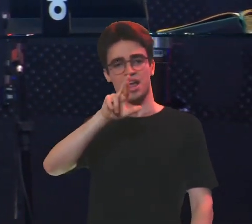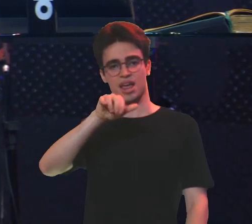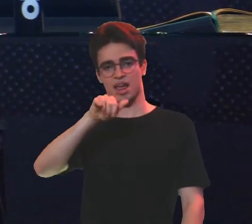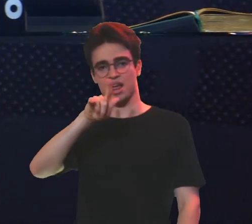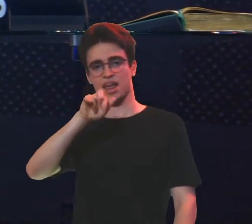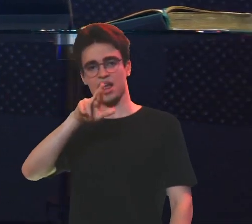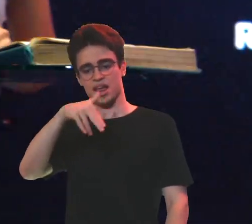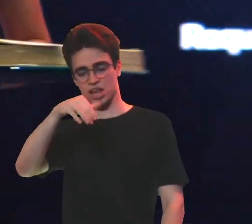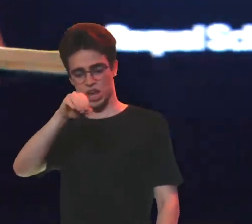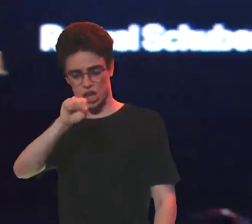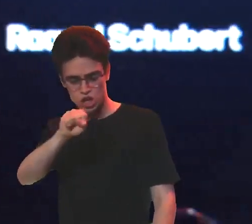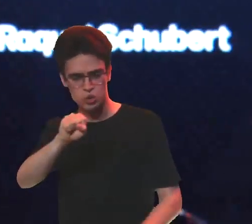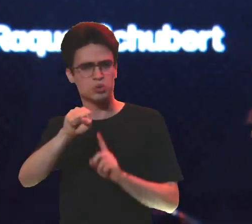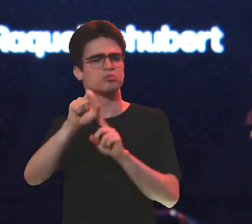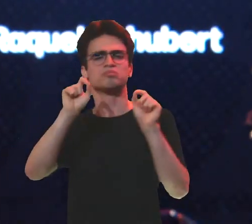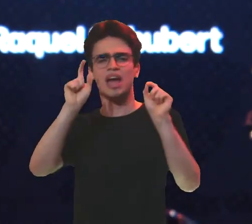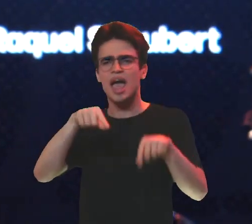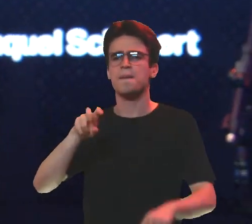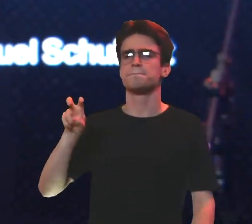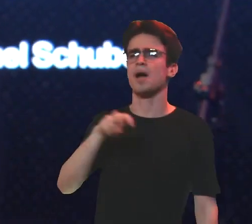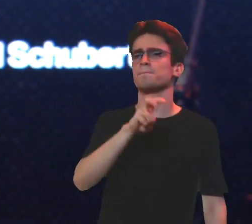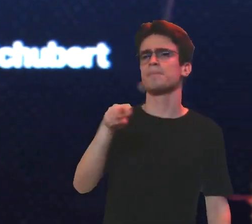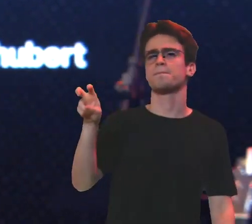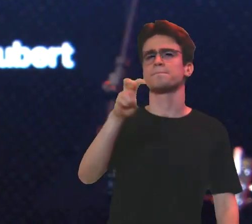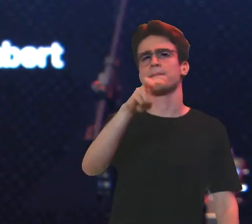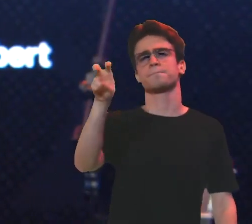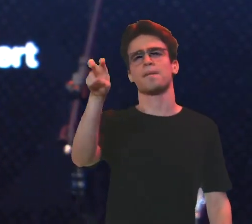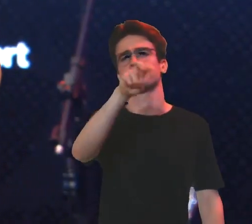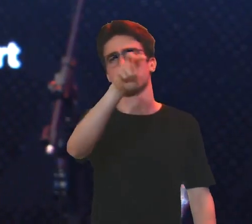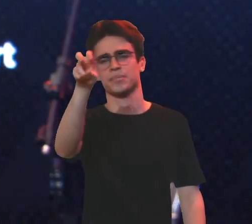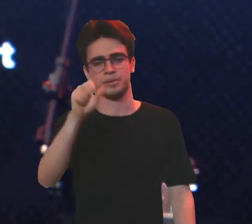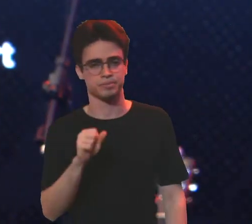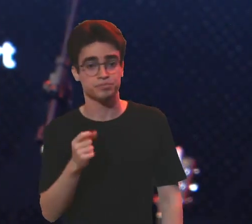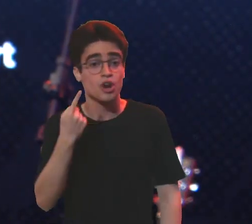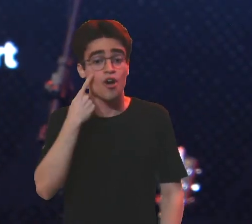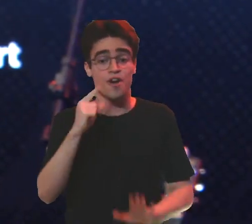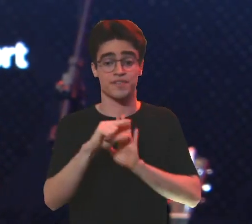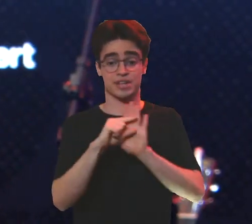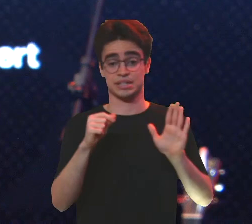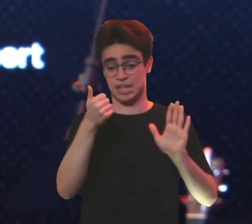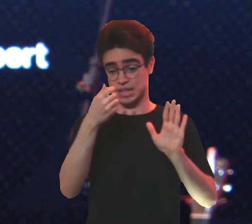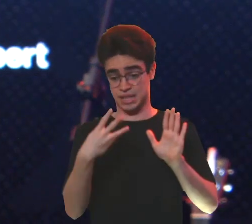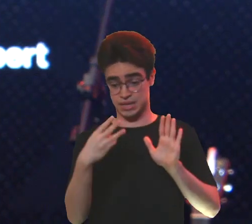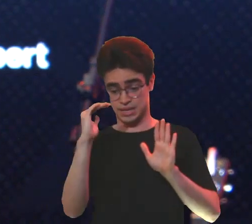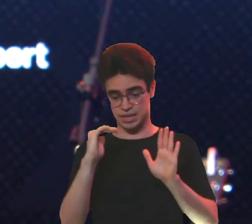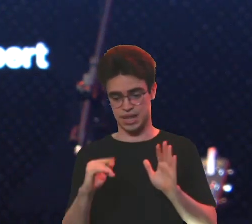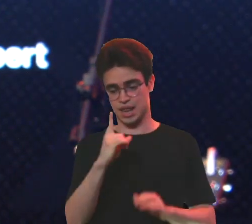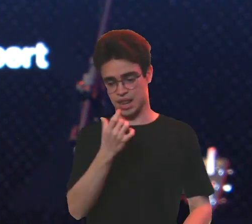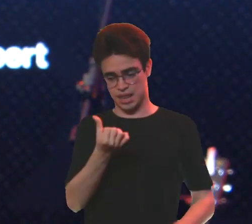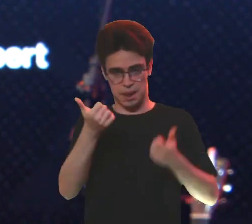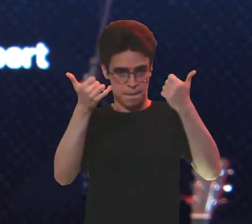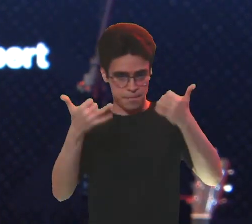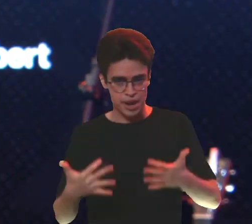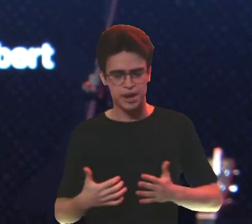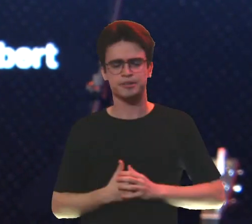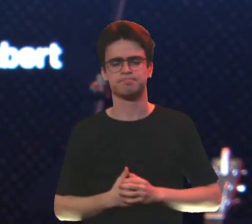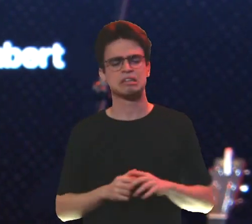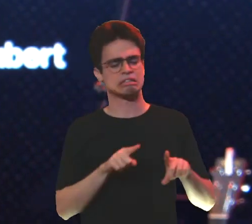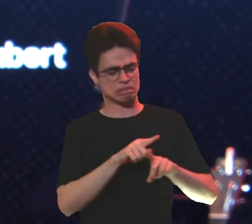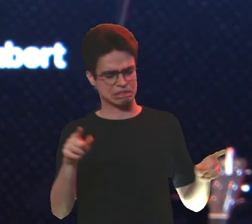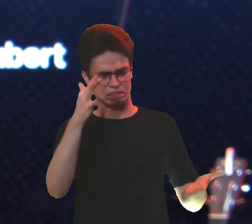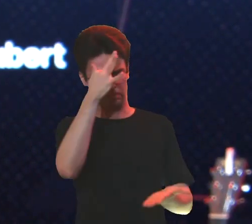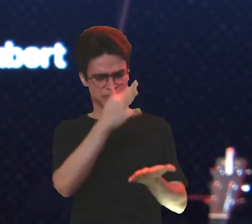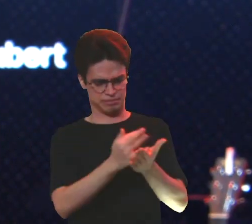são peregrinos. Olha lá para o versículo 13 ao 16, vai falar assim. Todos estes viveram pela fé